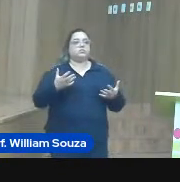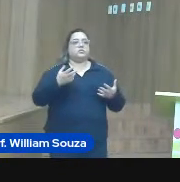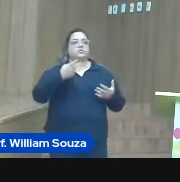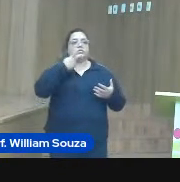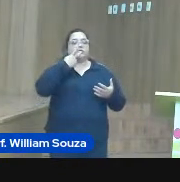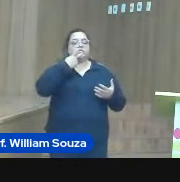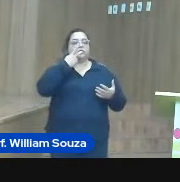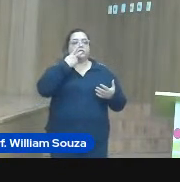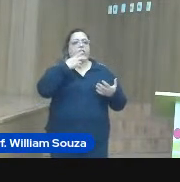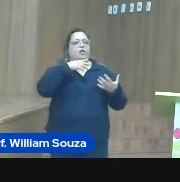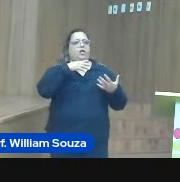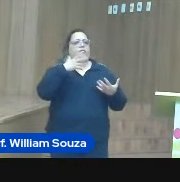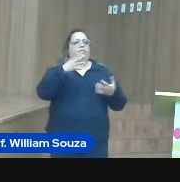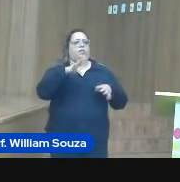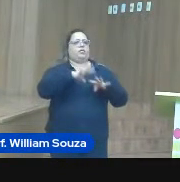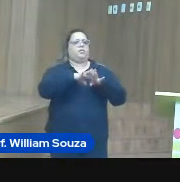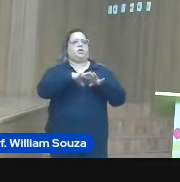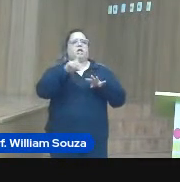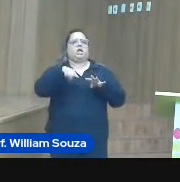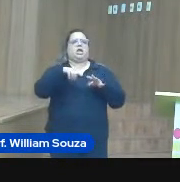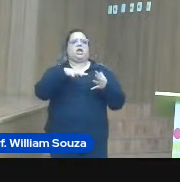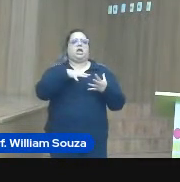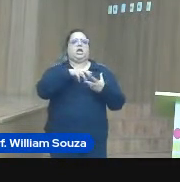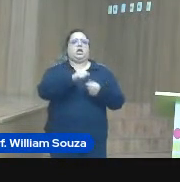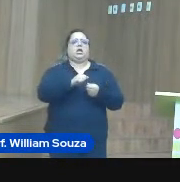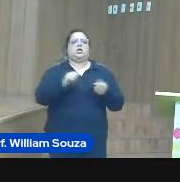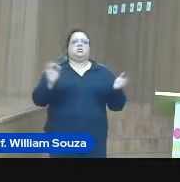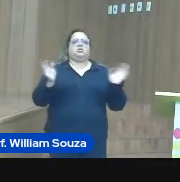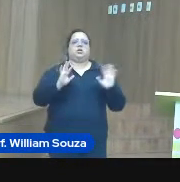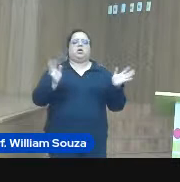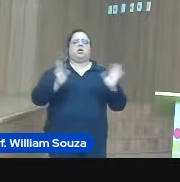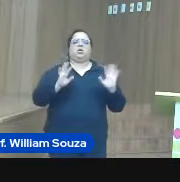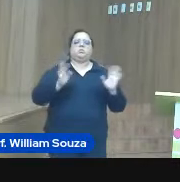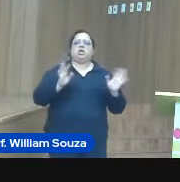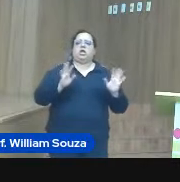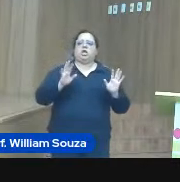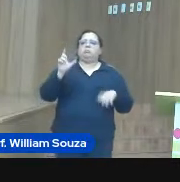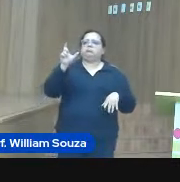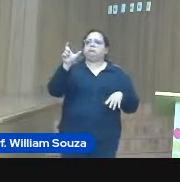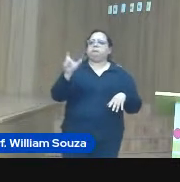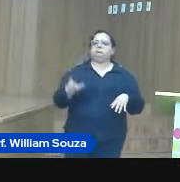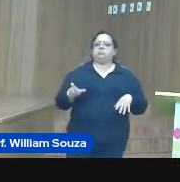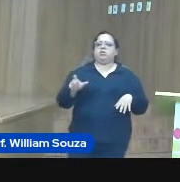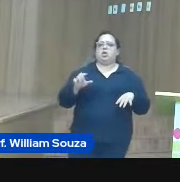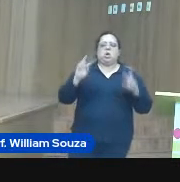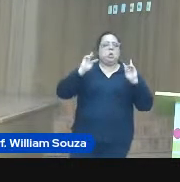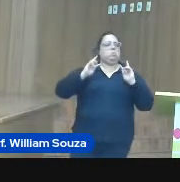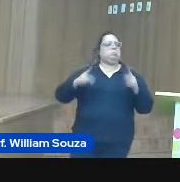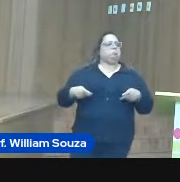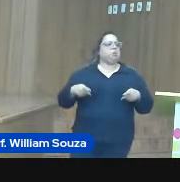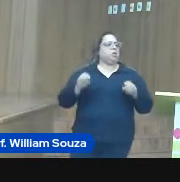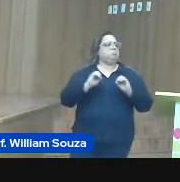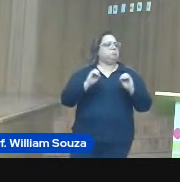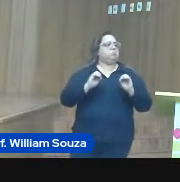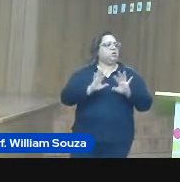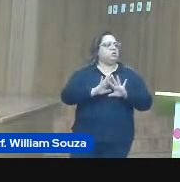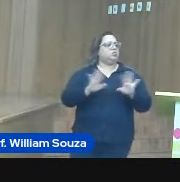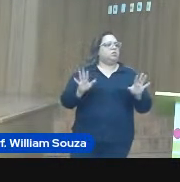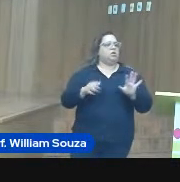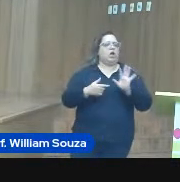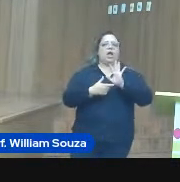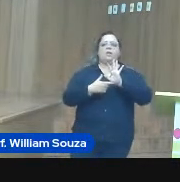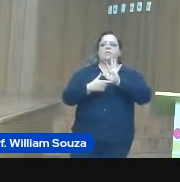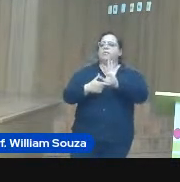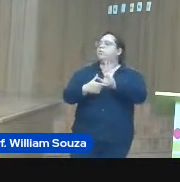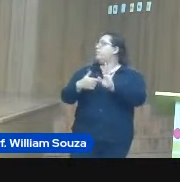e fala, não, ó, a matemática tem nada a ver com o homem. Tem nada a ver com a humanidade, ó. Aí mostra o girassol,